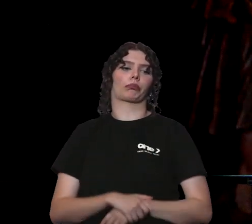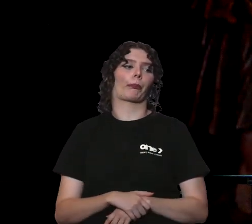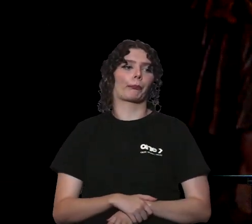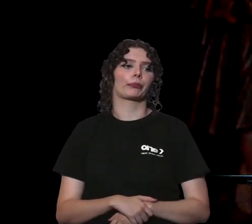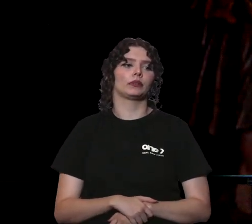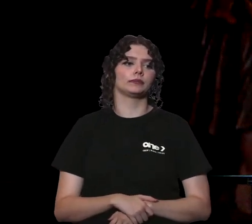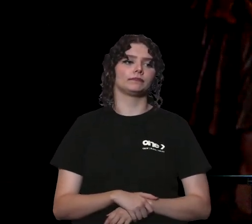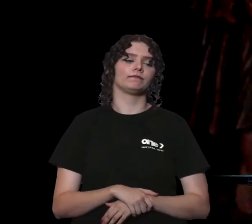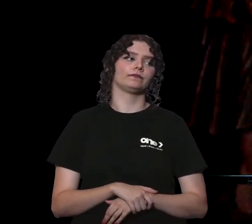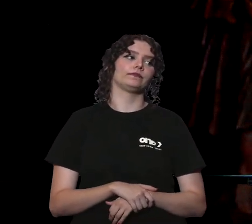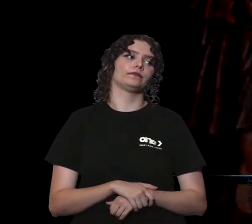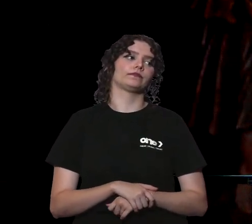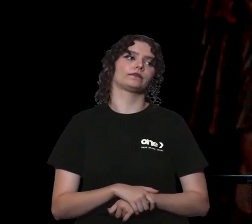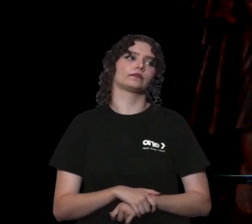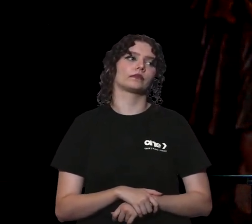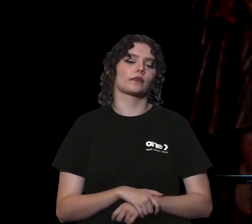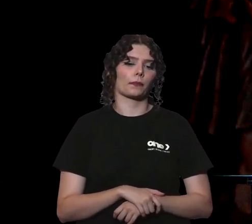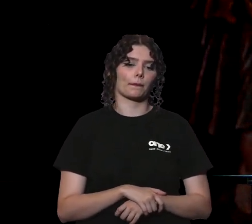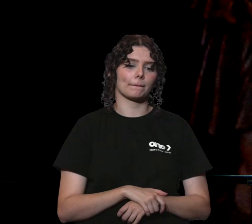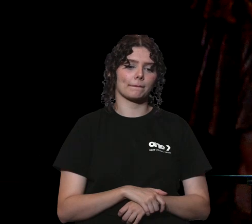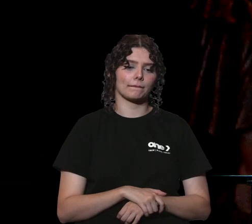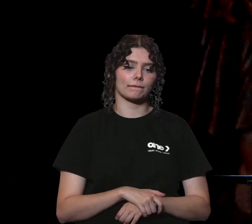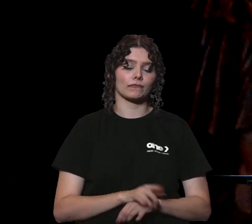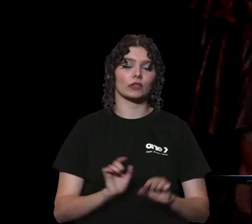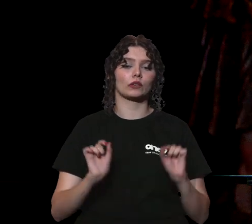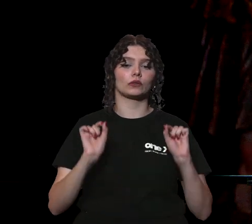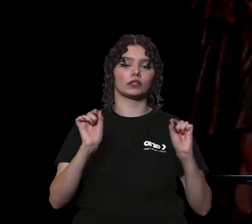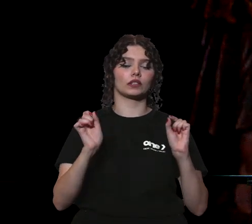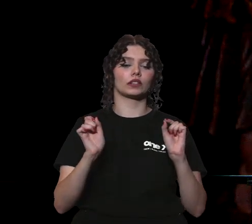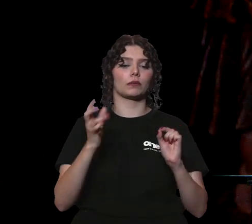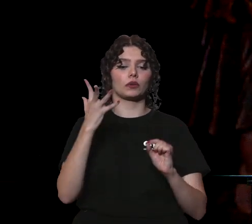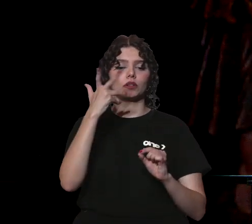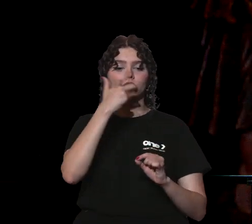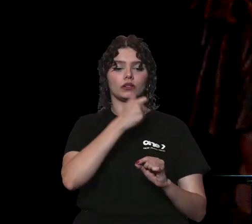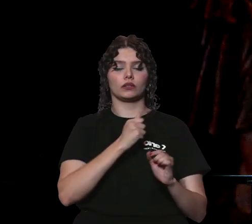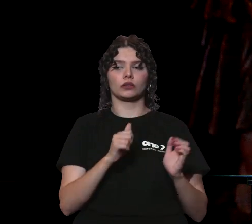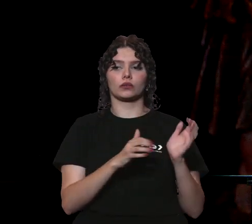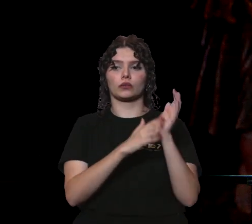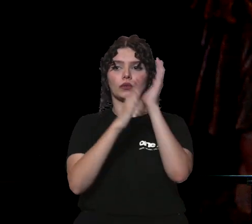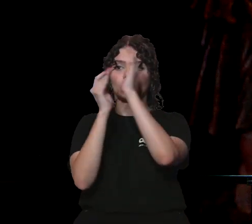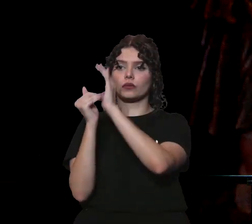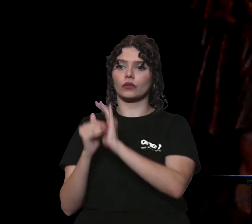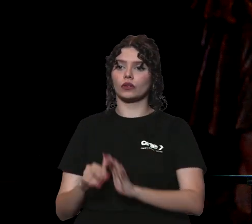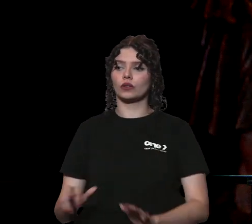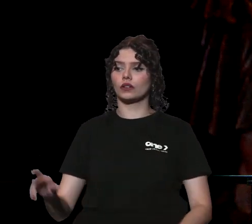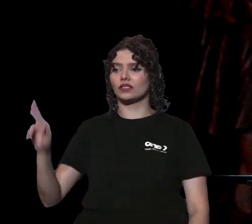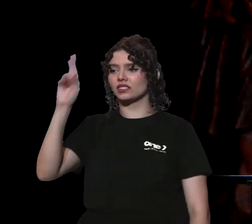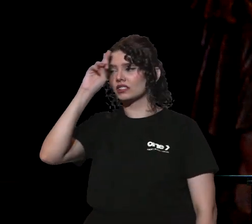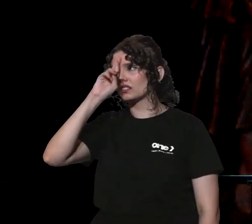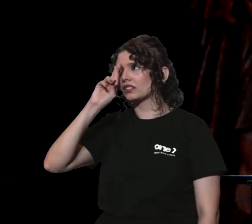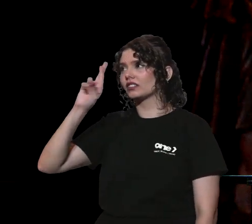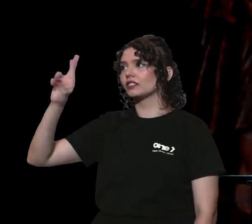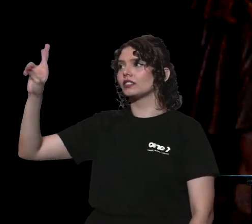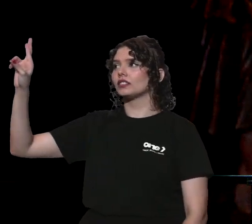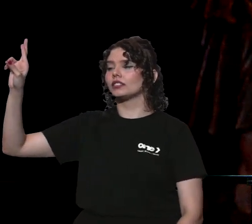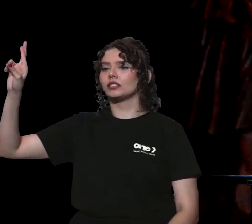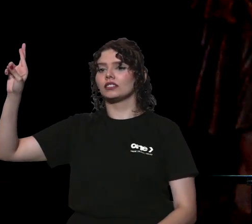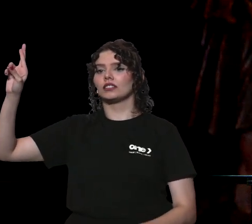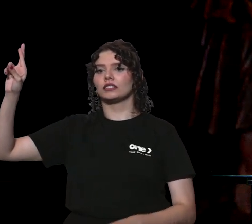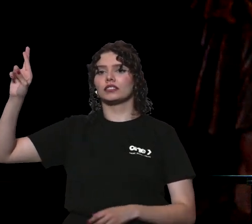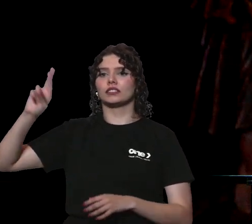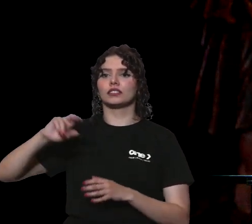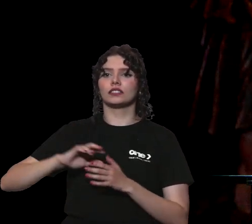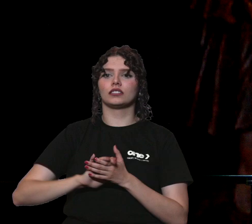E o que é bonito disso do louvor ao Senhor? Porque a valorização da presença de Deus passa